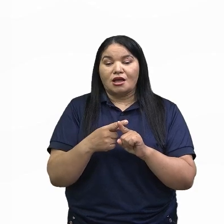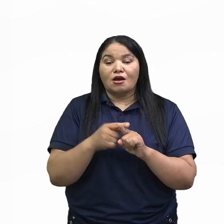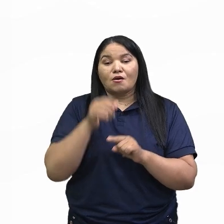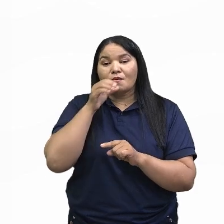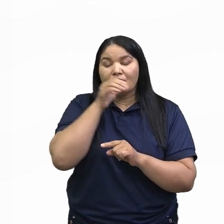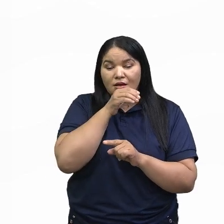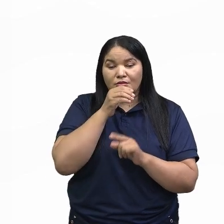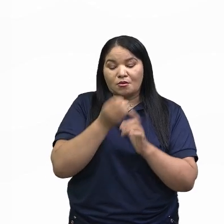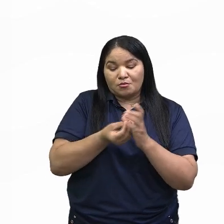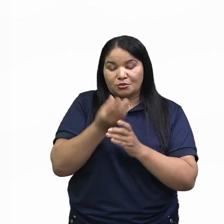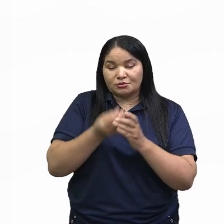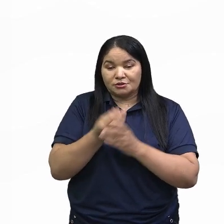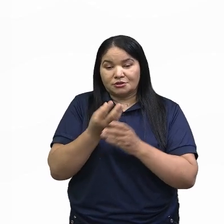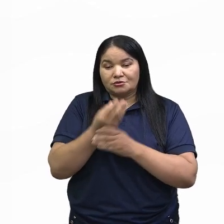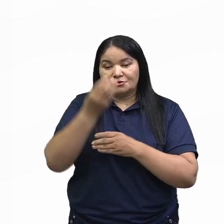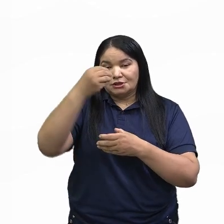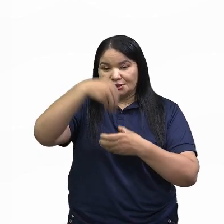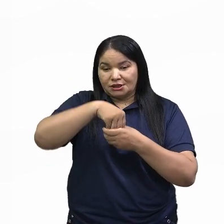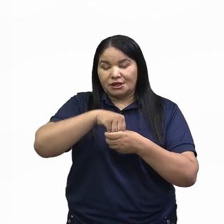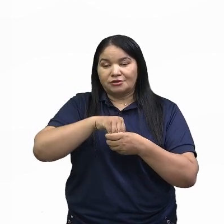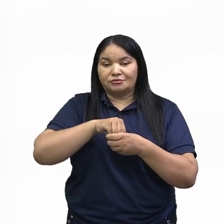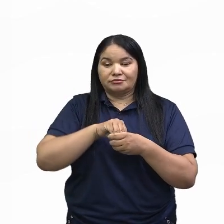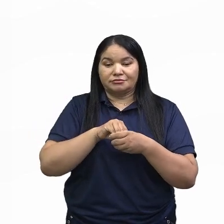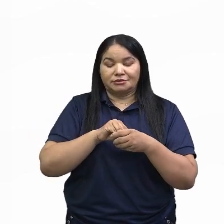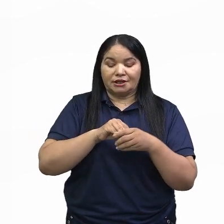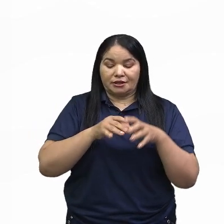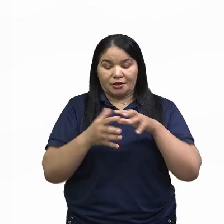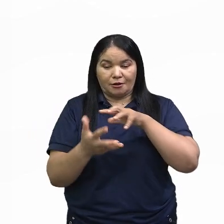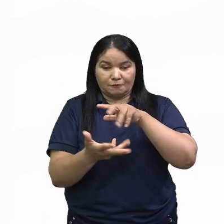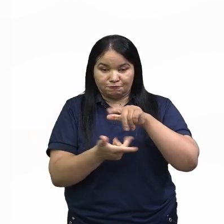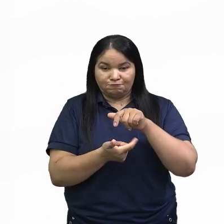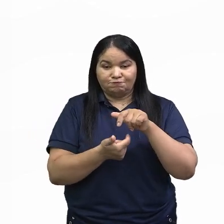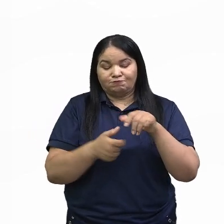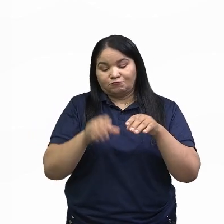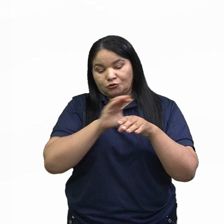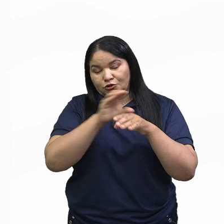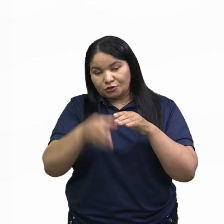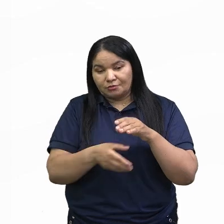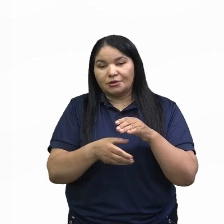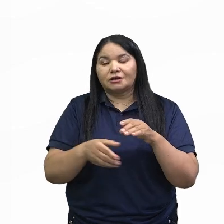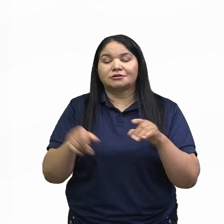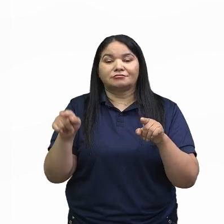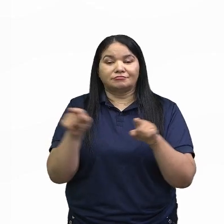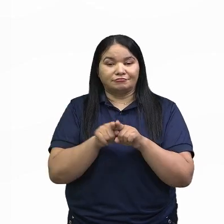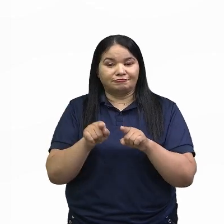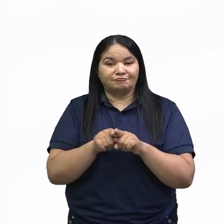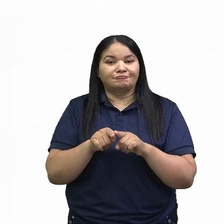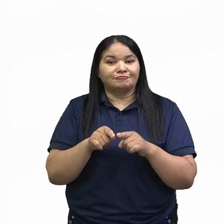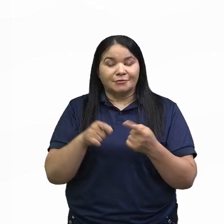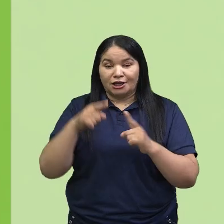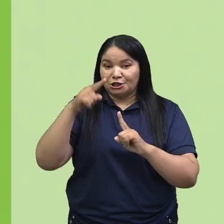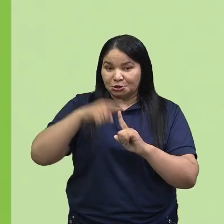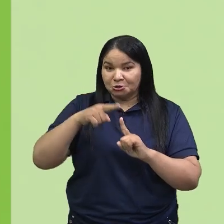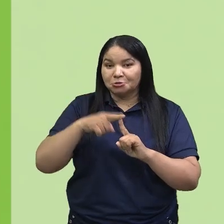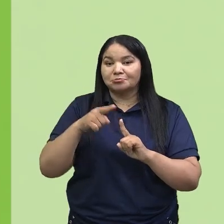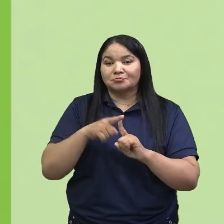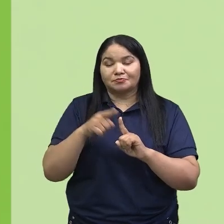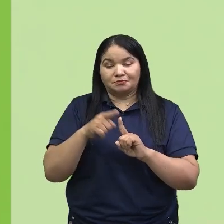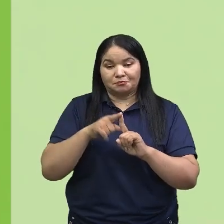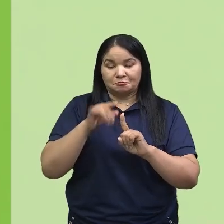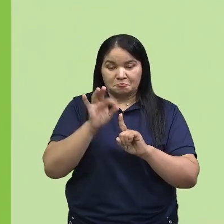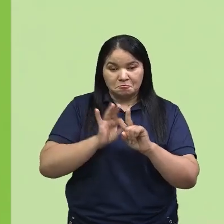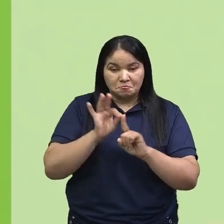continuamente nessas camadas internas da Terra. Então ainda tem essa questão aí, né, da energia geotérmica, né,